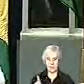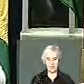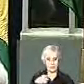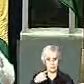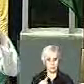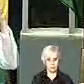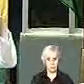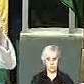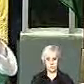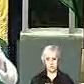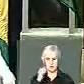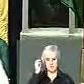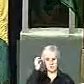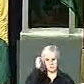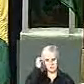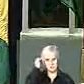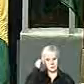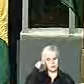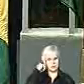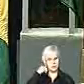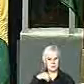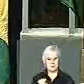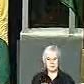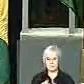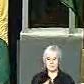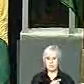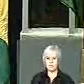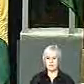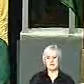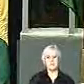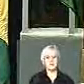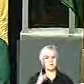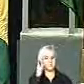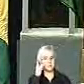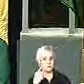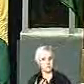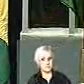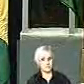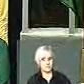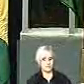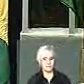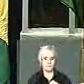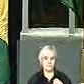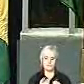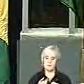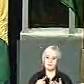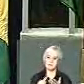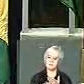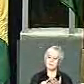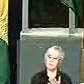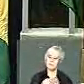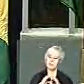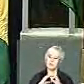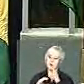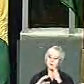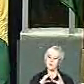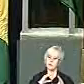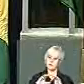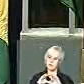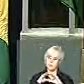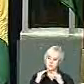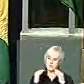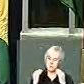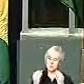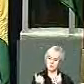que também foi assumido pela presidenta Dilma com o Fórum Nacional pela Democratização da Comunicação, em